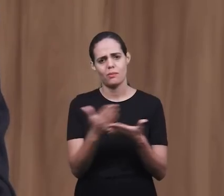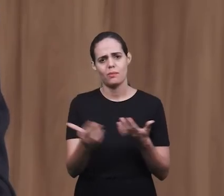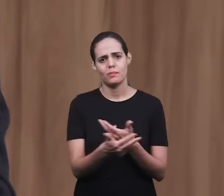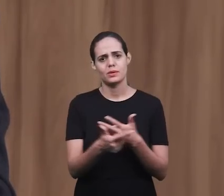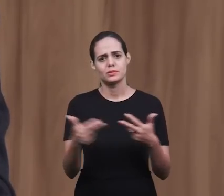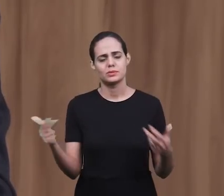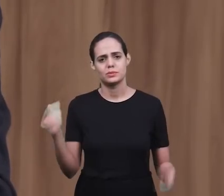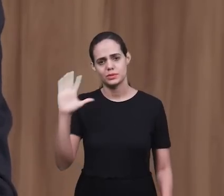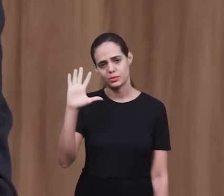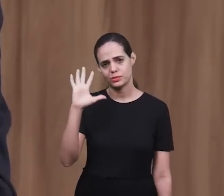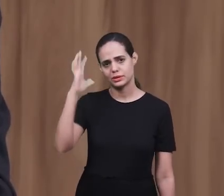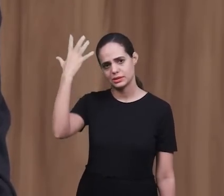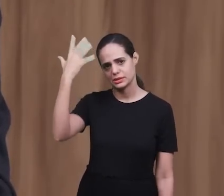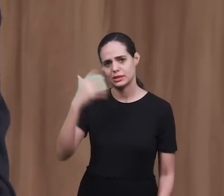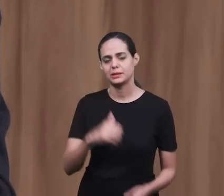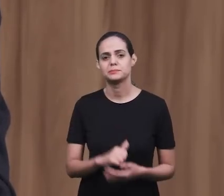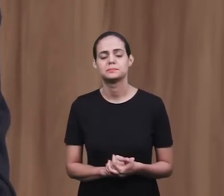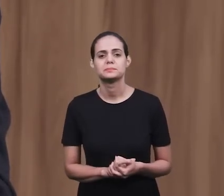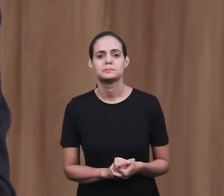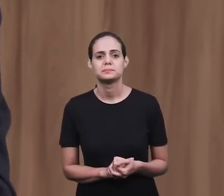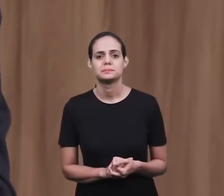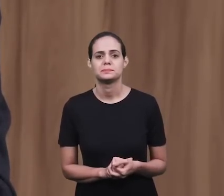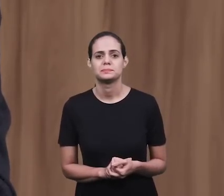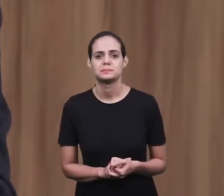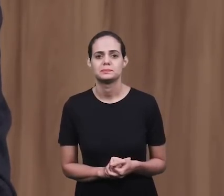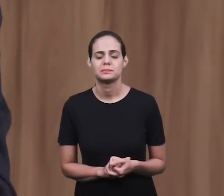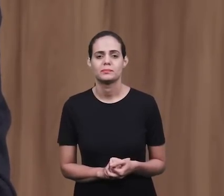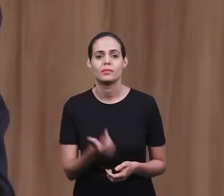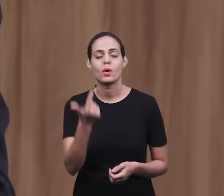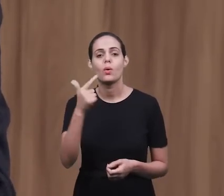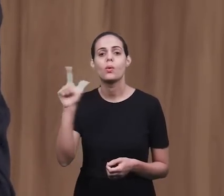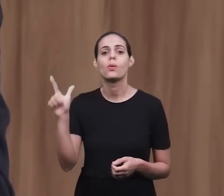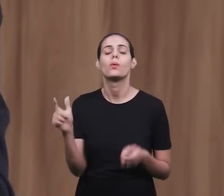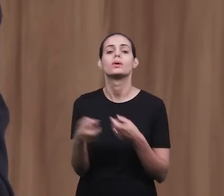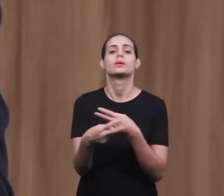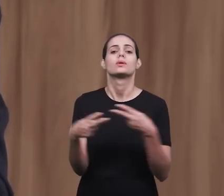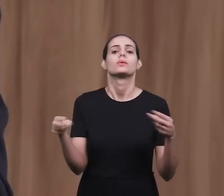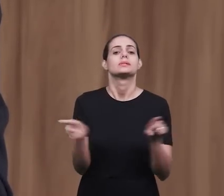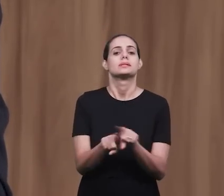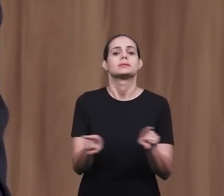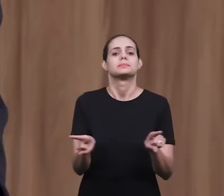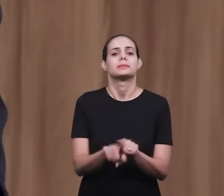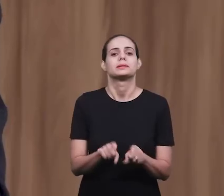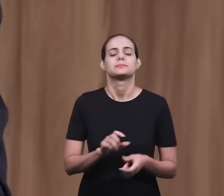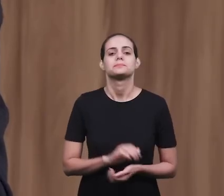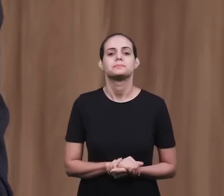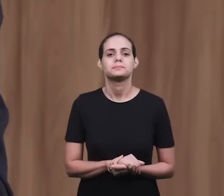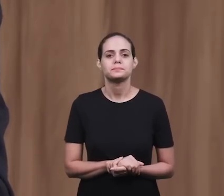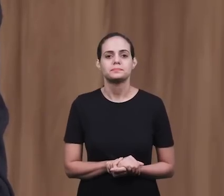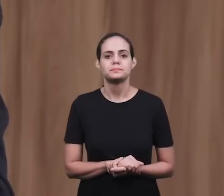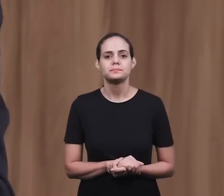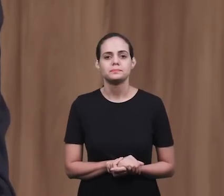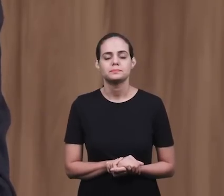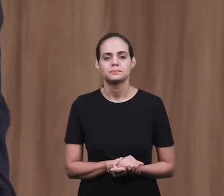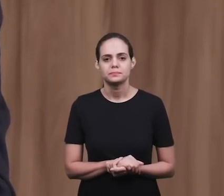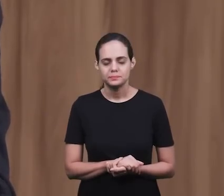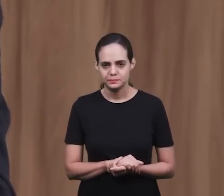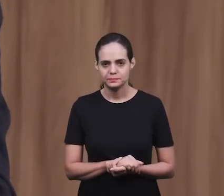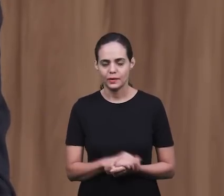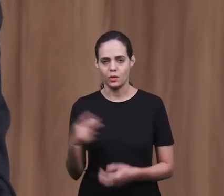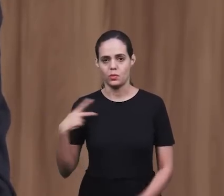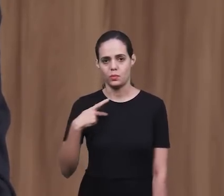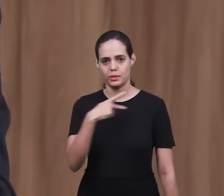interessante também, o que não pode deixar de acontecer, é que o que é fundamental numa visita de um pastor a um